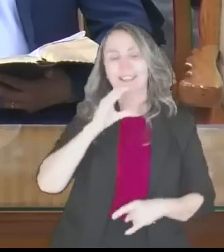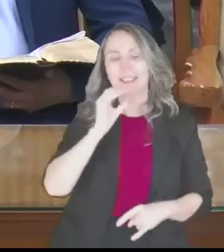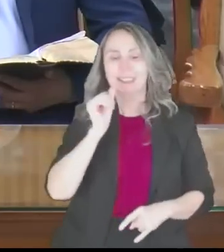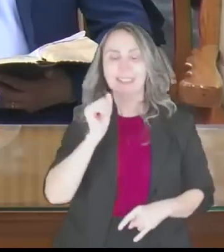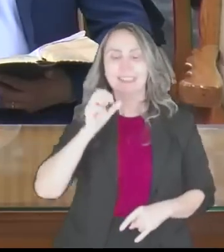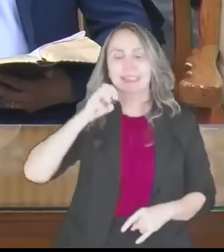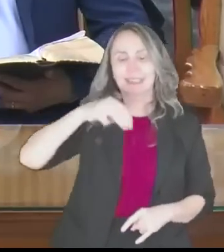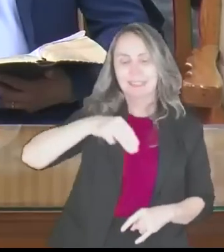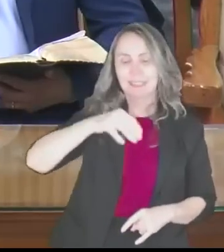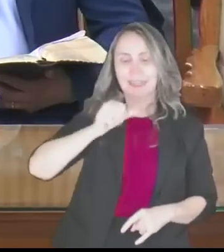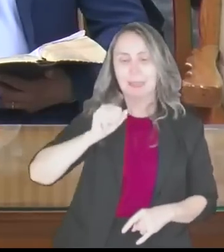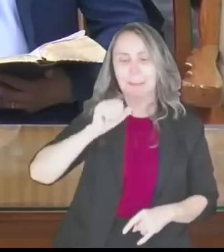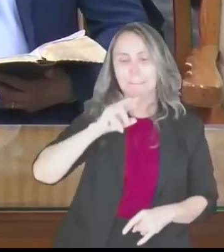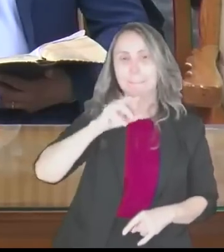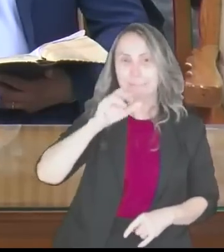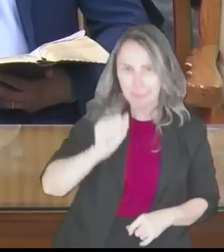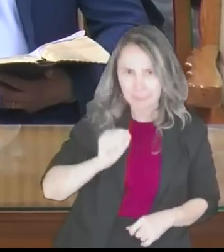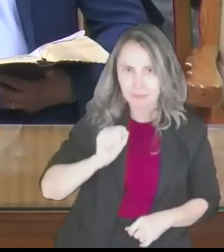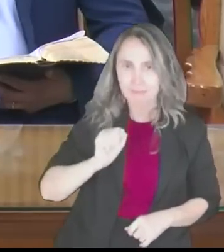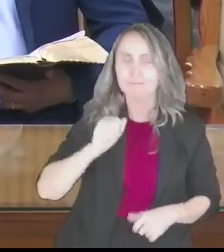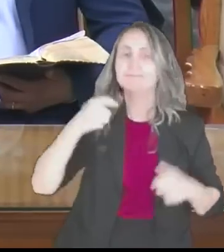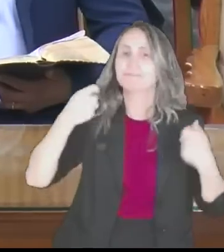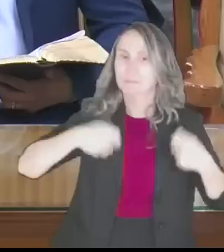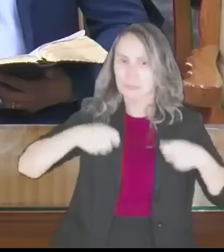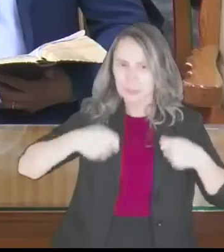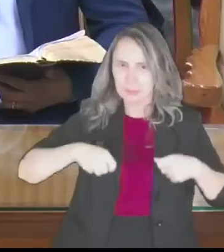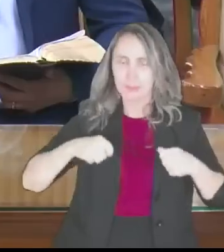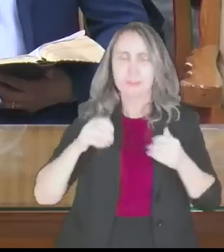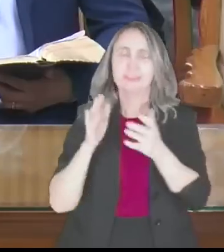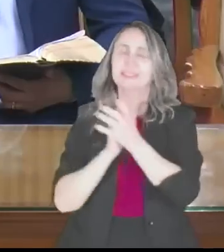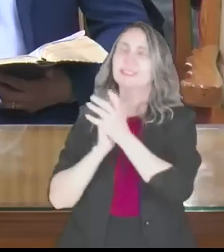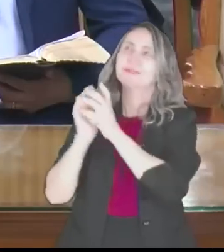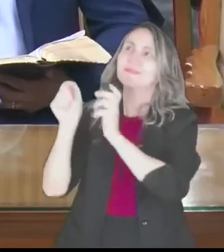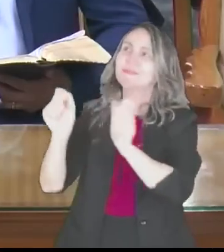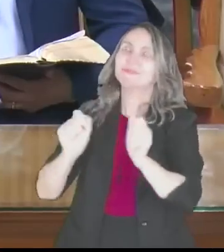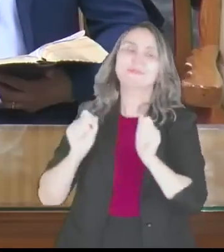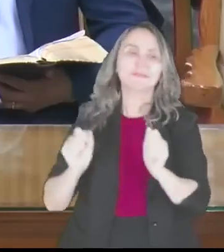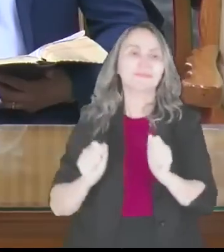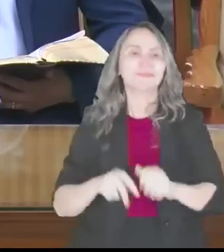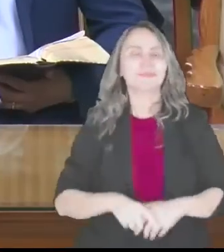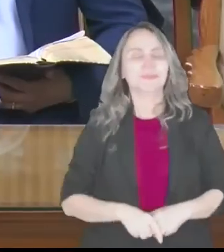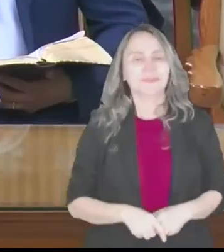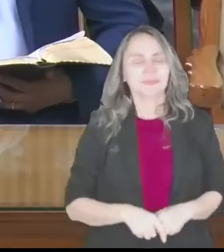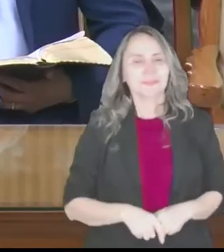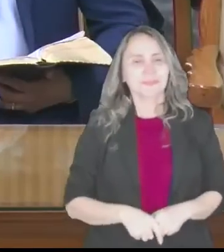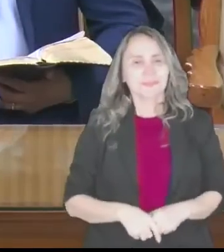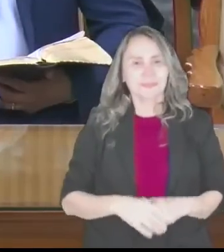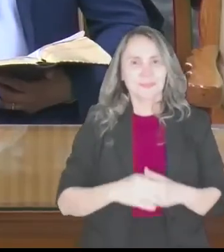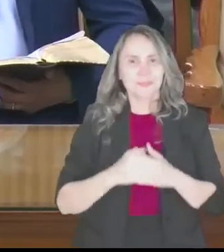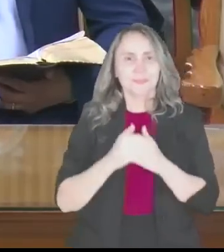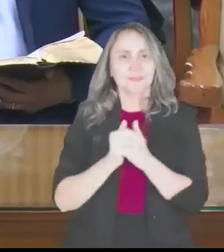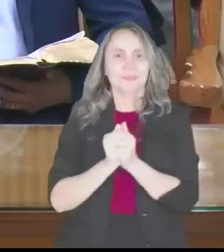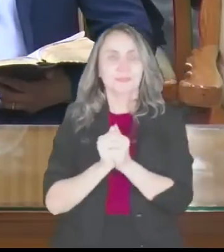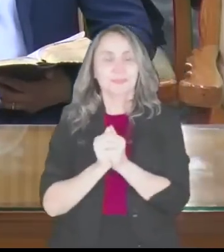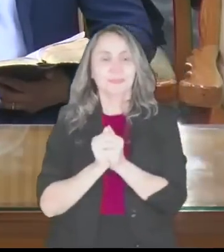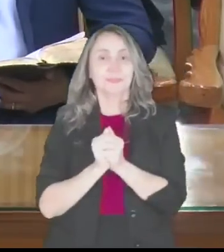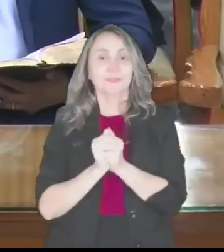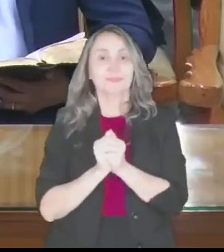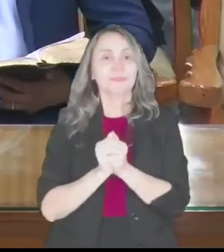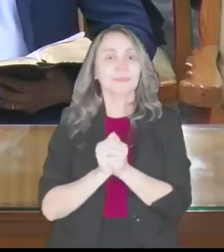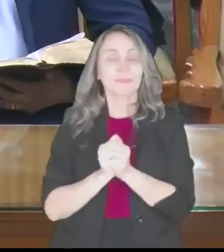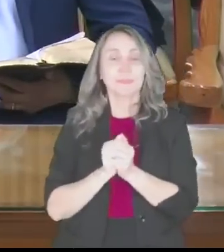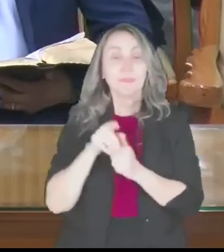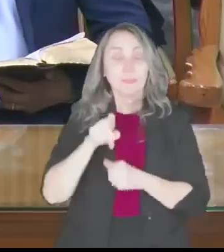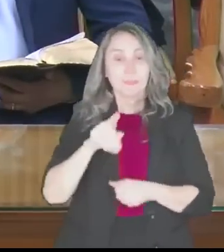Aleluia. Dá para dizer aleluia para Jesus? Aleluia. Amém. Você sabia que